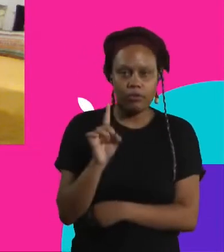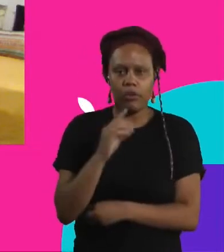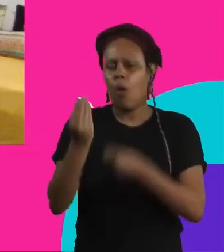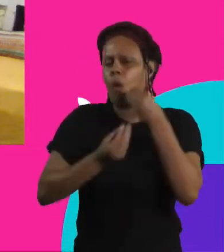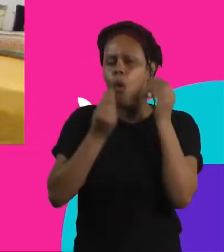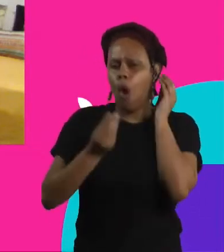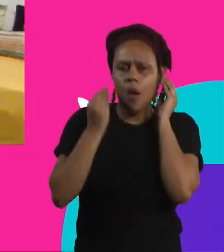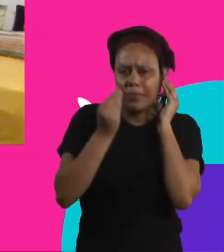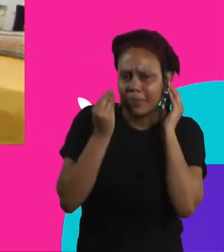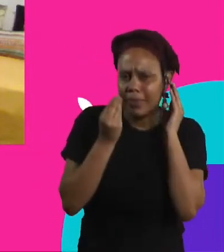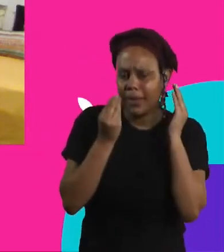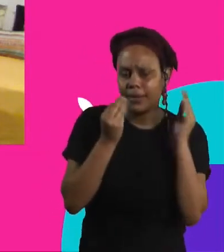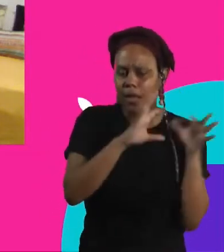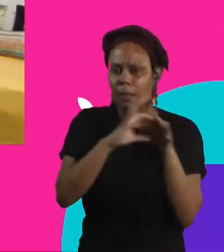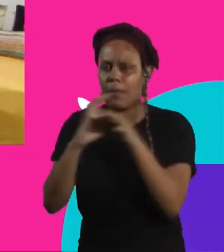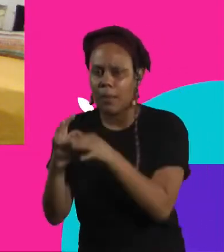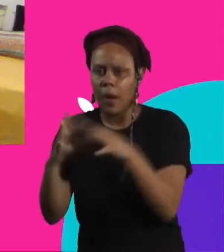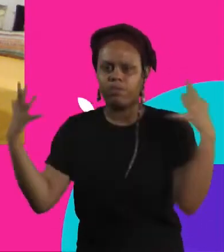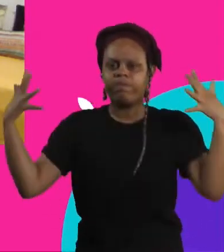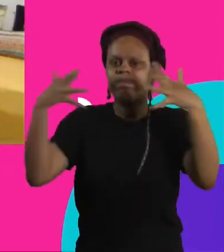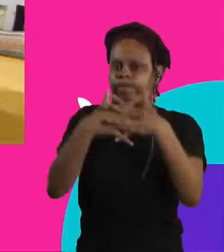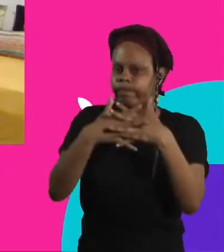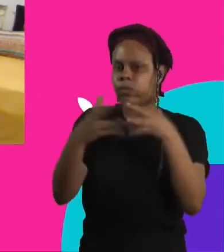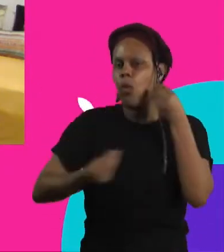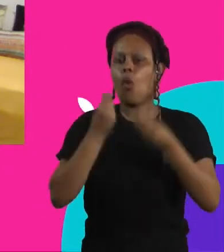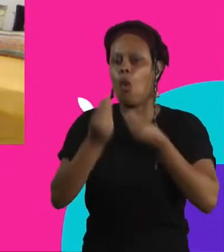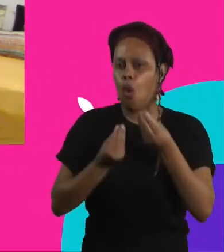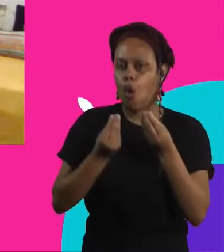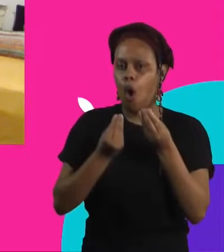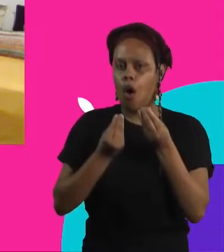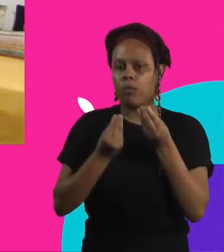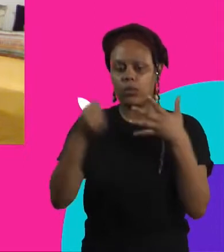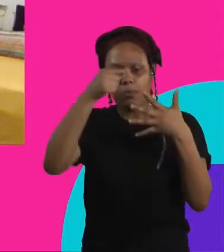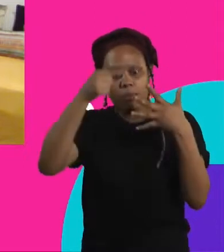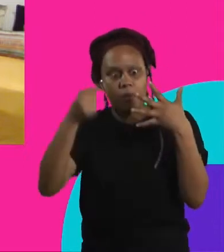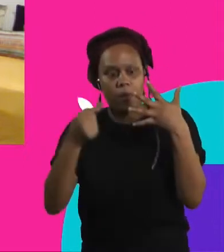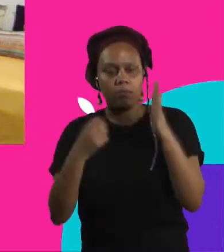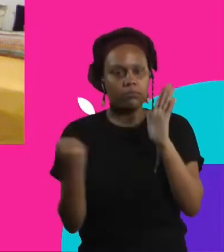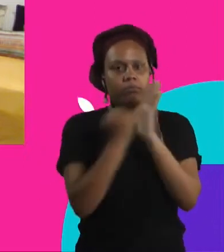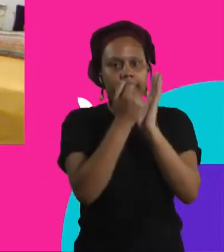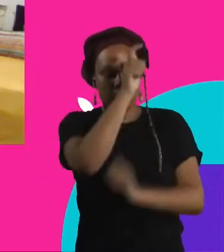observar essa interseccionalidade de geração e outros marcadores sociais da diferença?